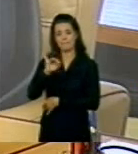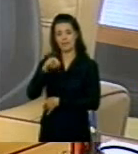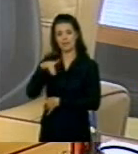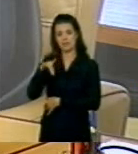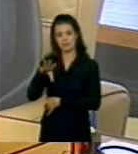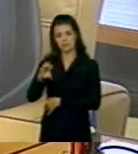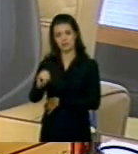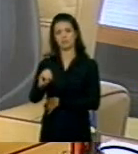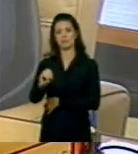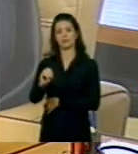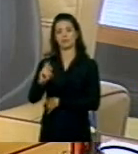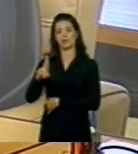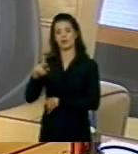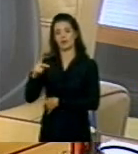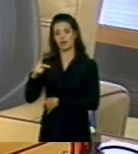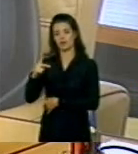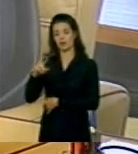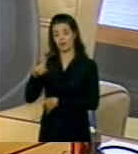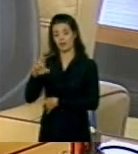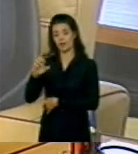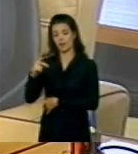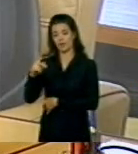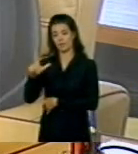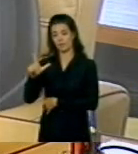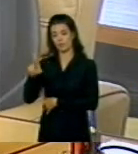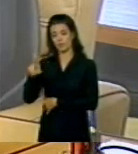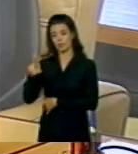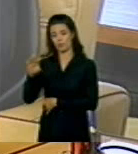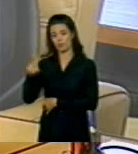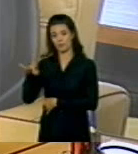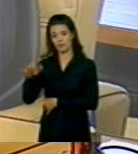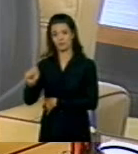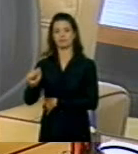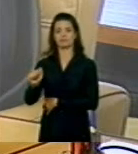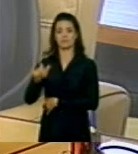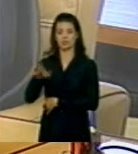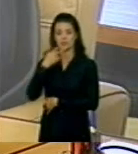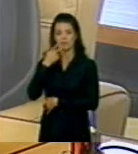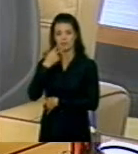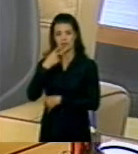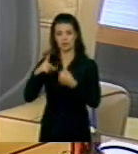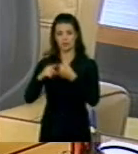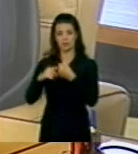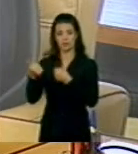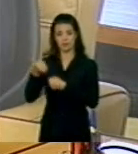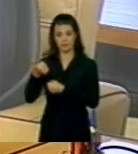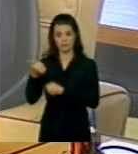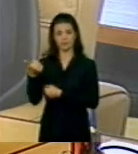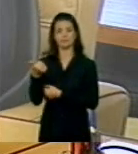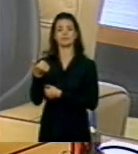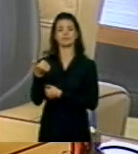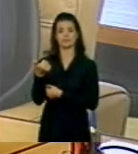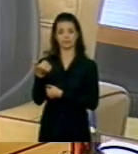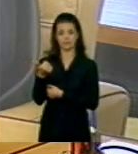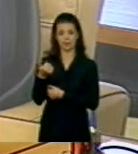na Constituição. Dentre as emanações desse princípio, caput do artigo 1º, a linha A do inciso